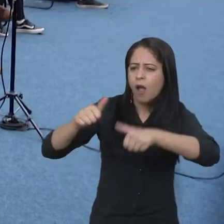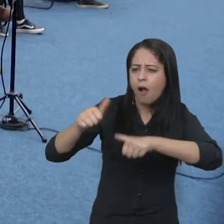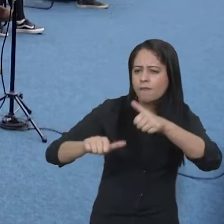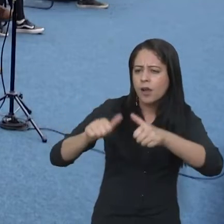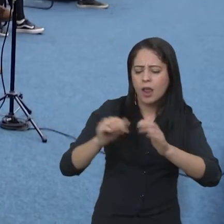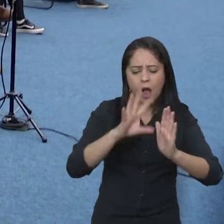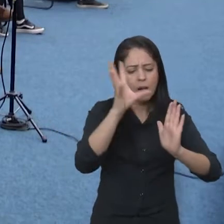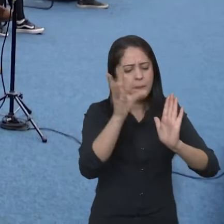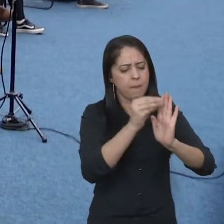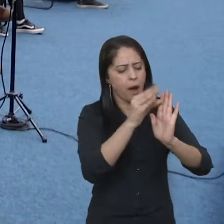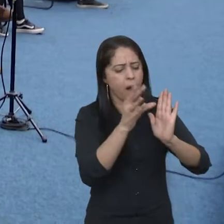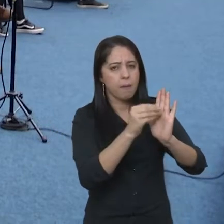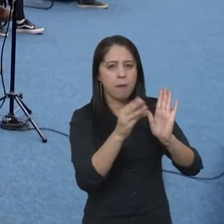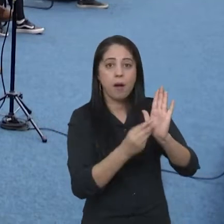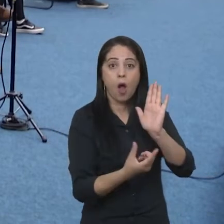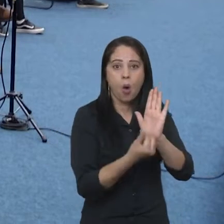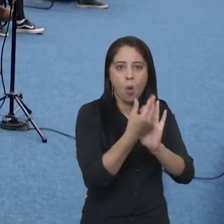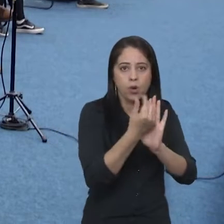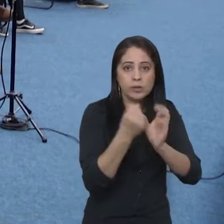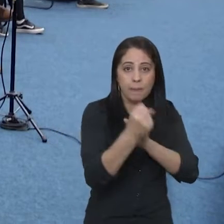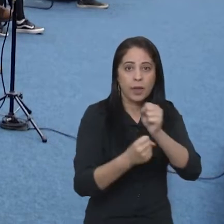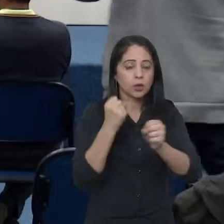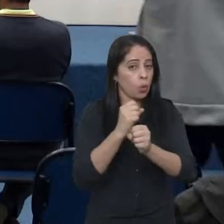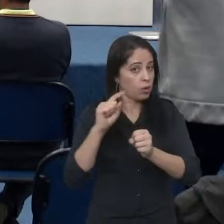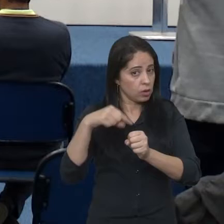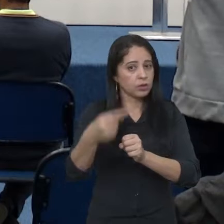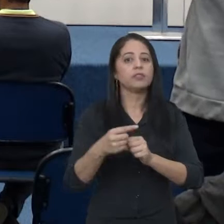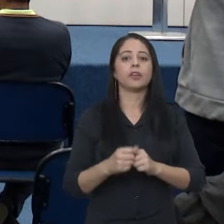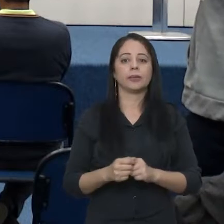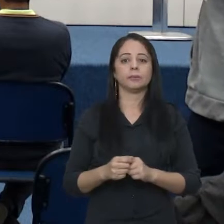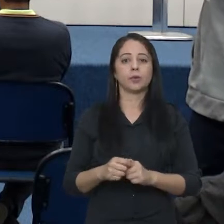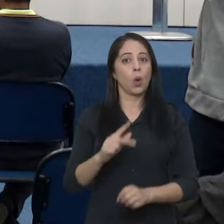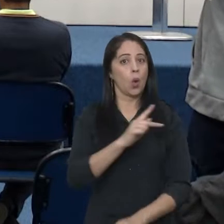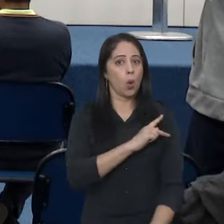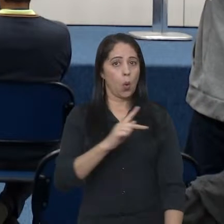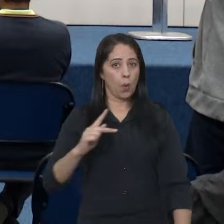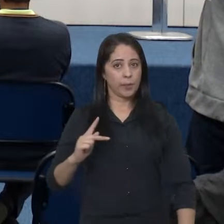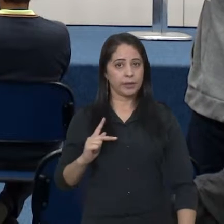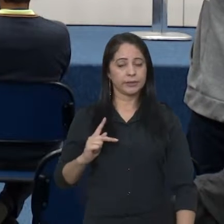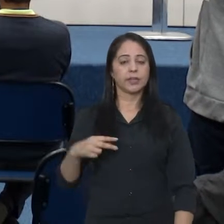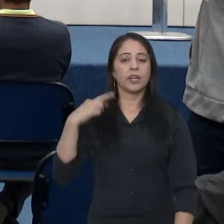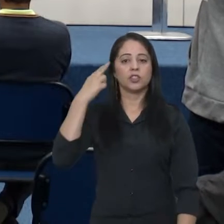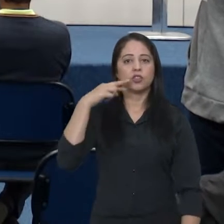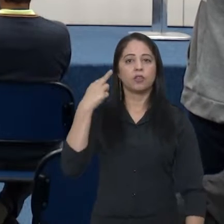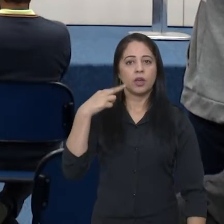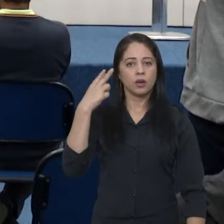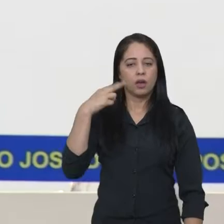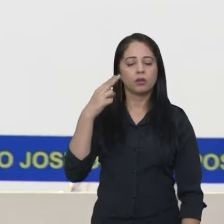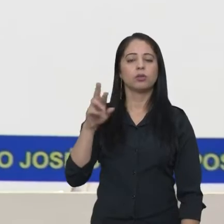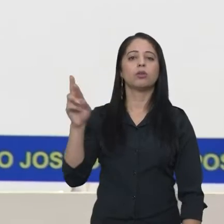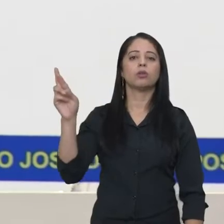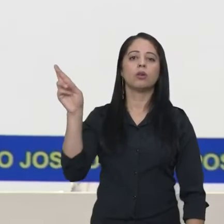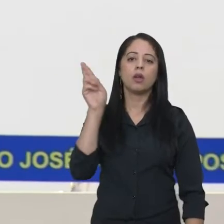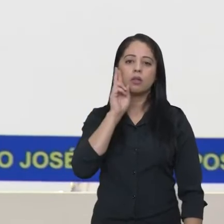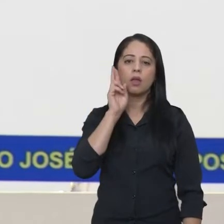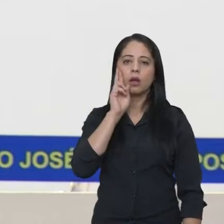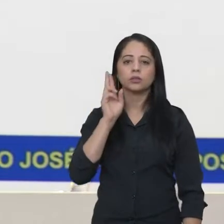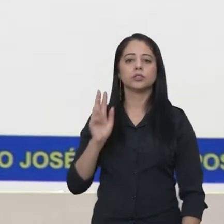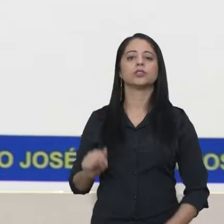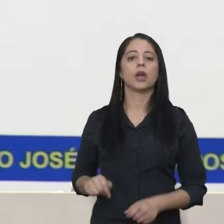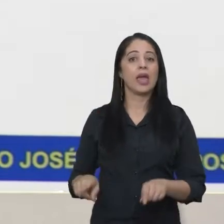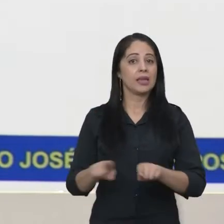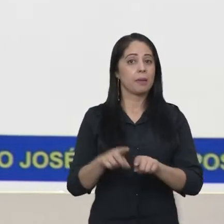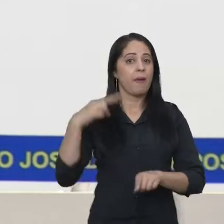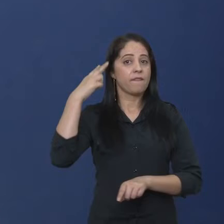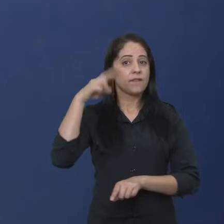as metas do orçamento para o ano que vem. A audiência foi presidida pelo vereador Renato Santiago e